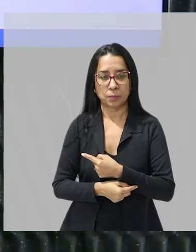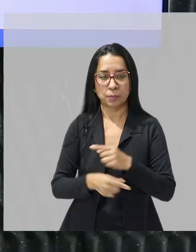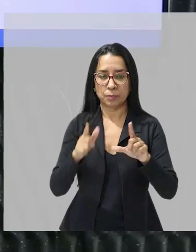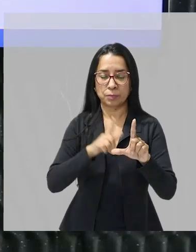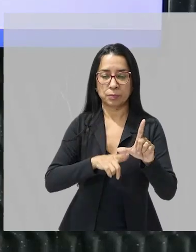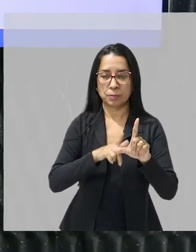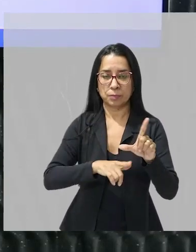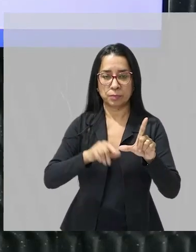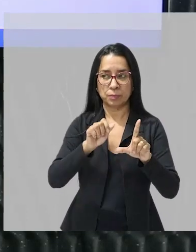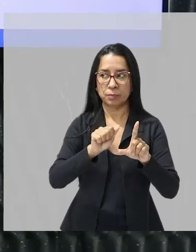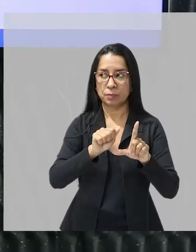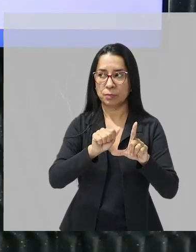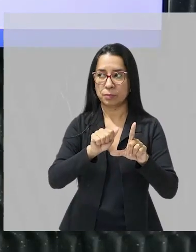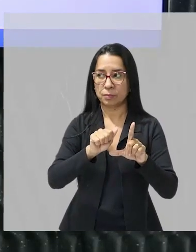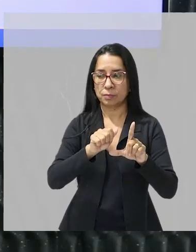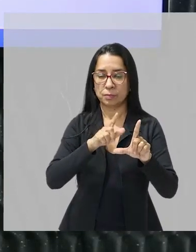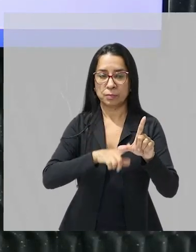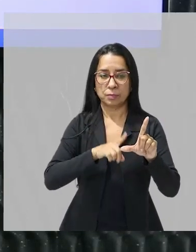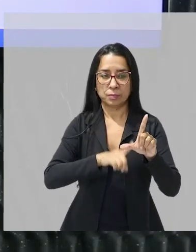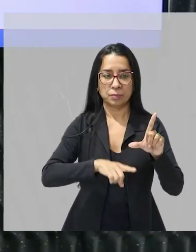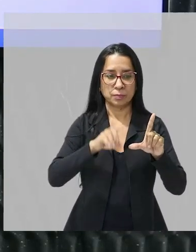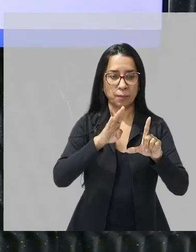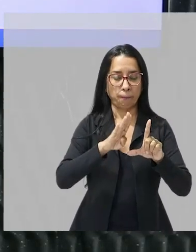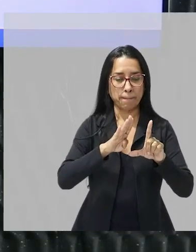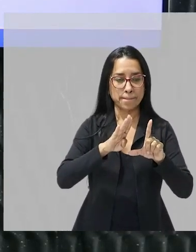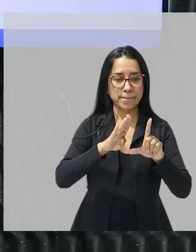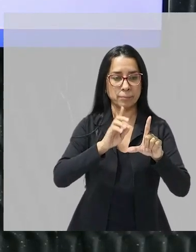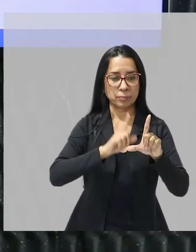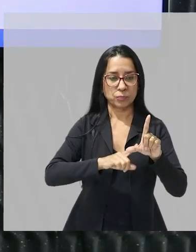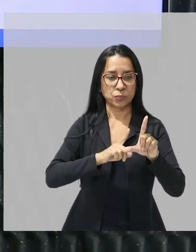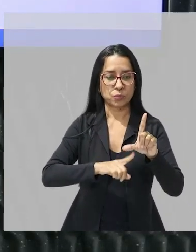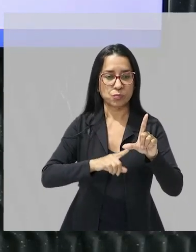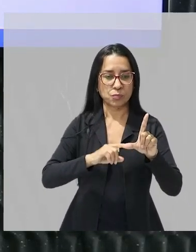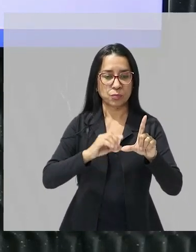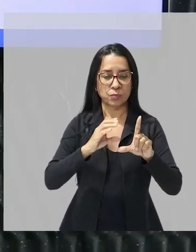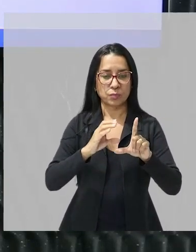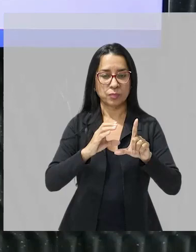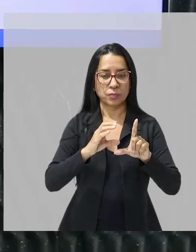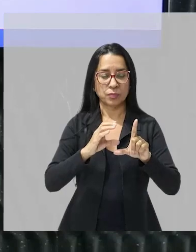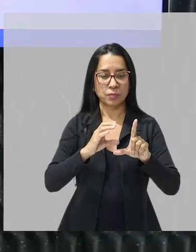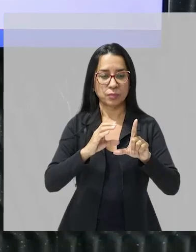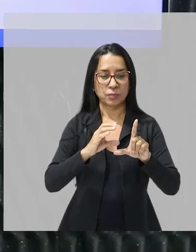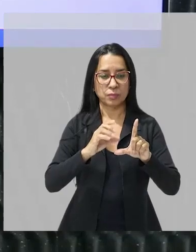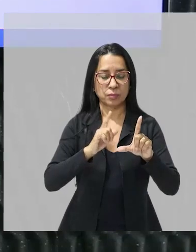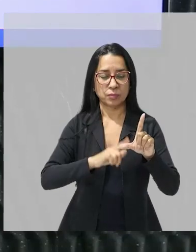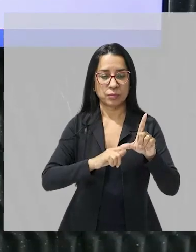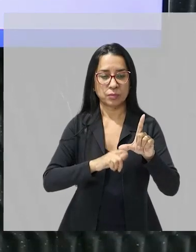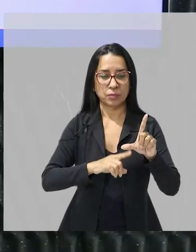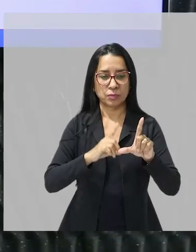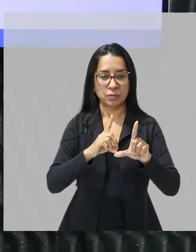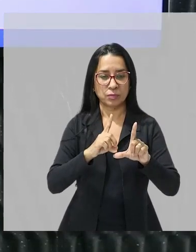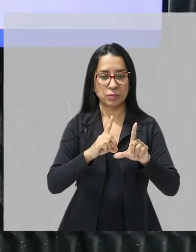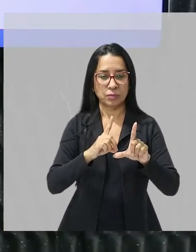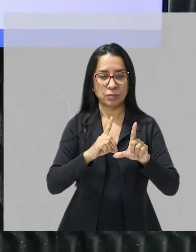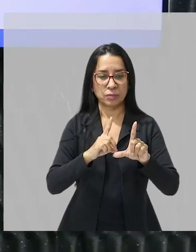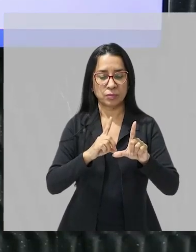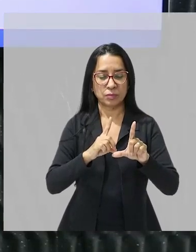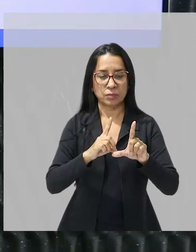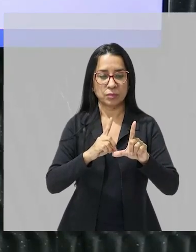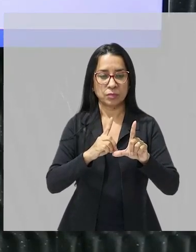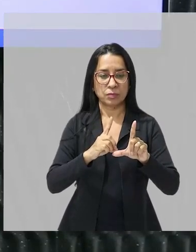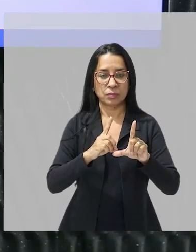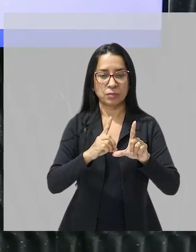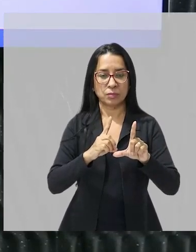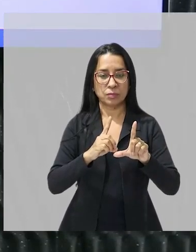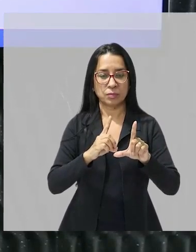arterial, ocorre um aumento da temperatura corporal, uma redução da temperatura do ambiente, ou uma queda